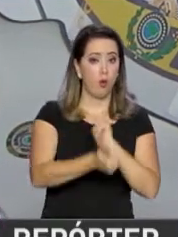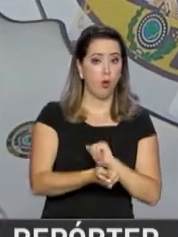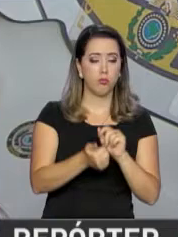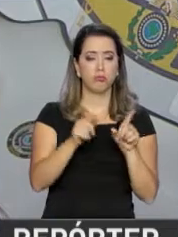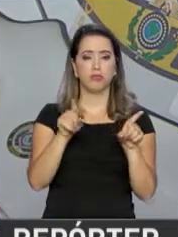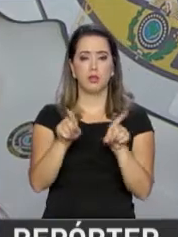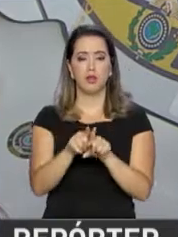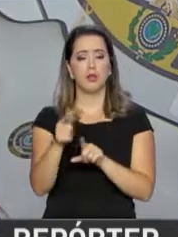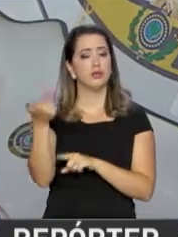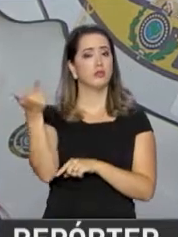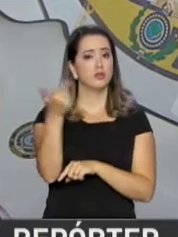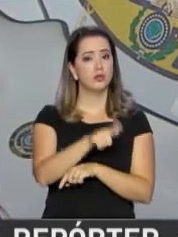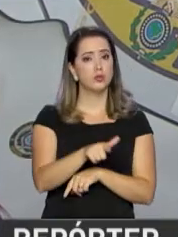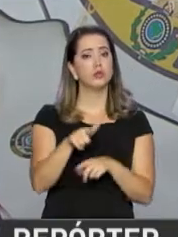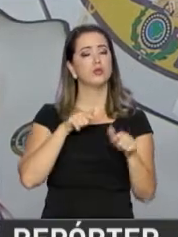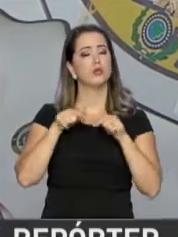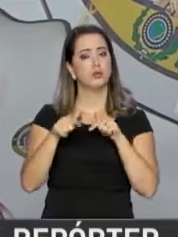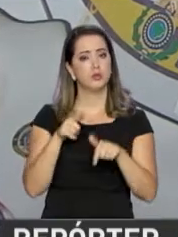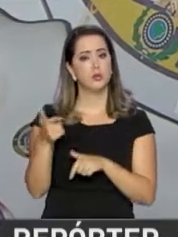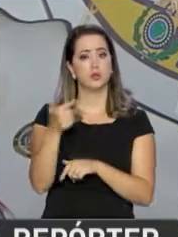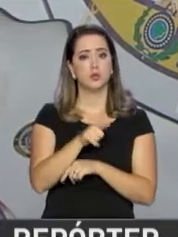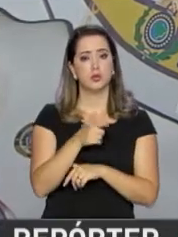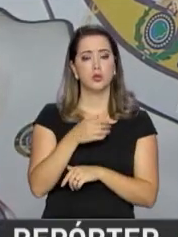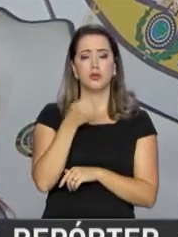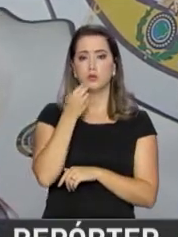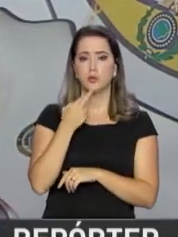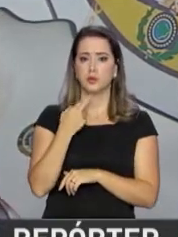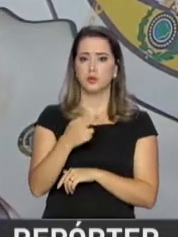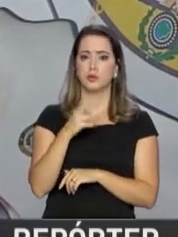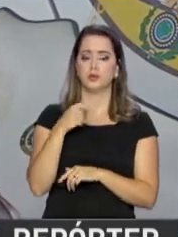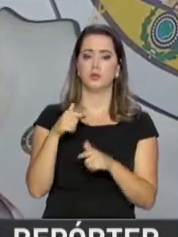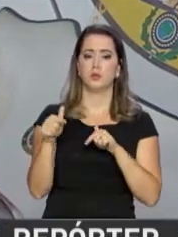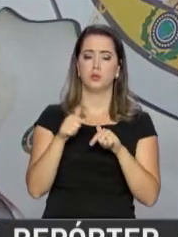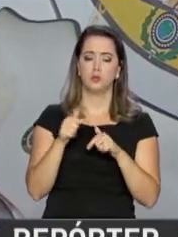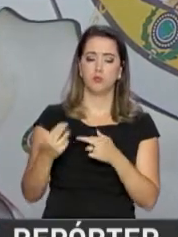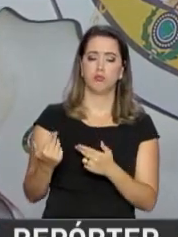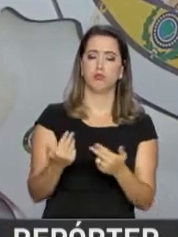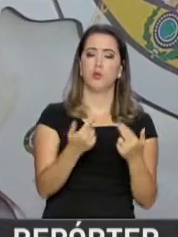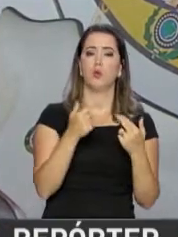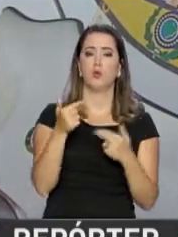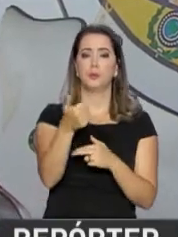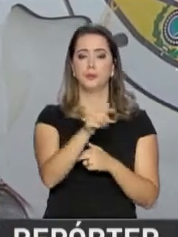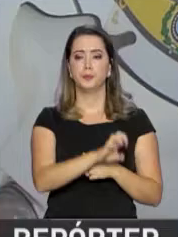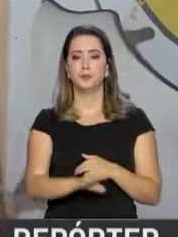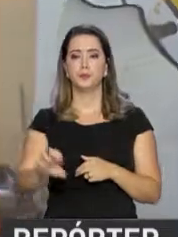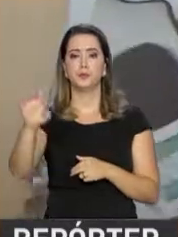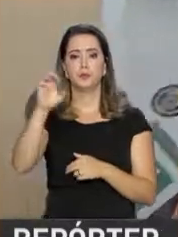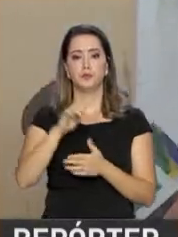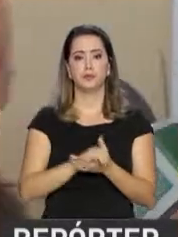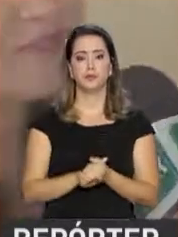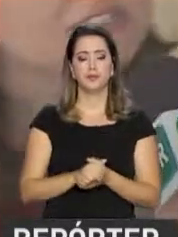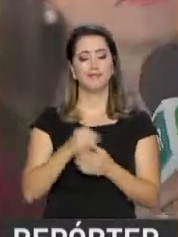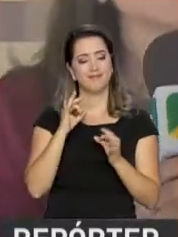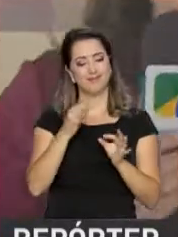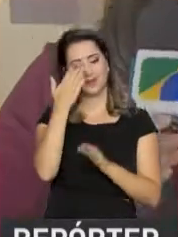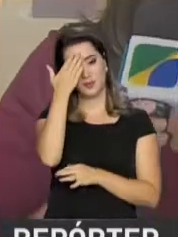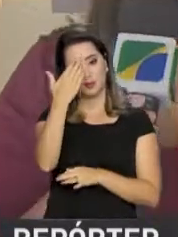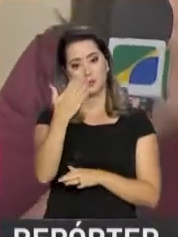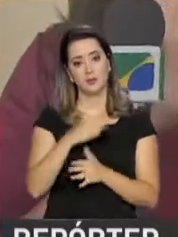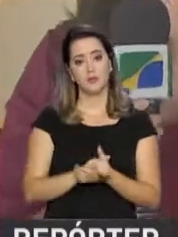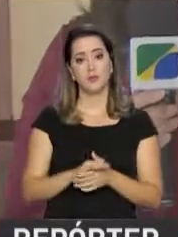aplicando novamente com sucesso com bons resultados ea gente vai aplicar esse modelo de policiamento também em outras capitais obrigado pela entrevista